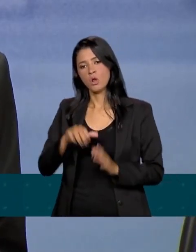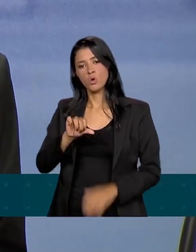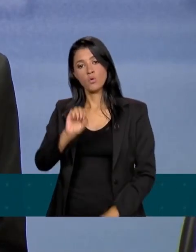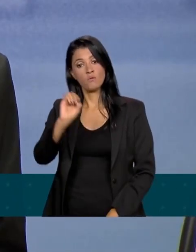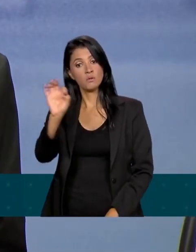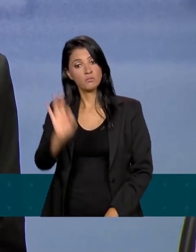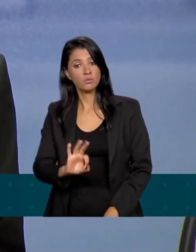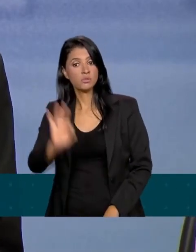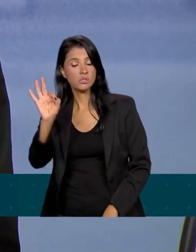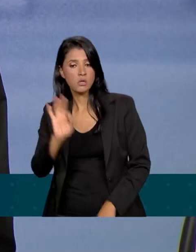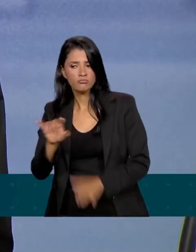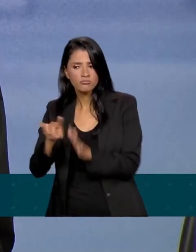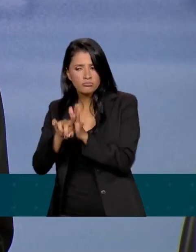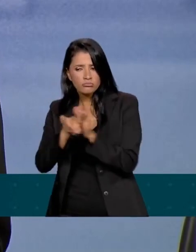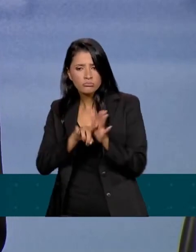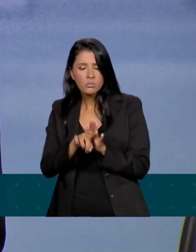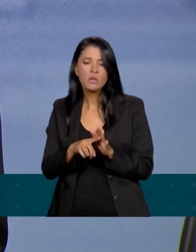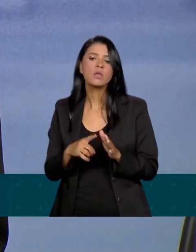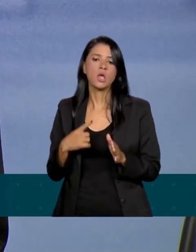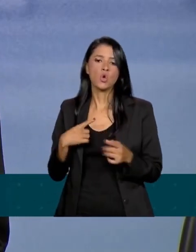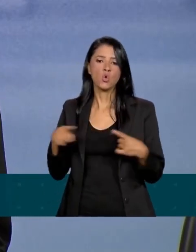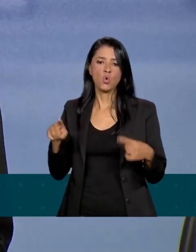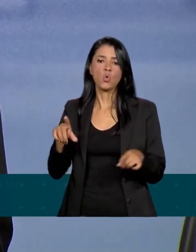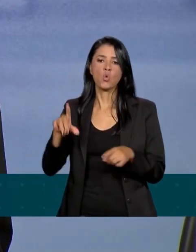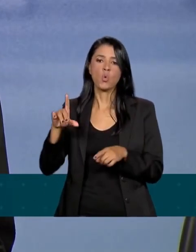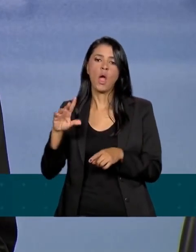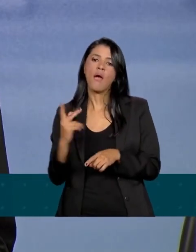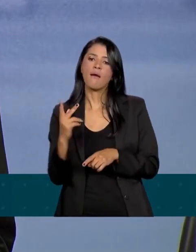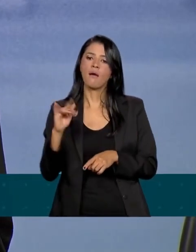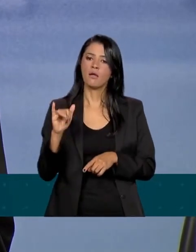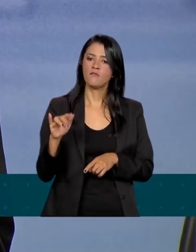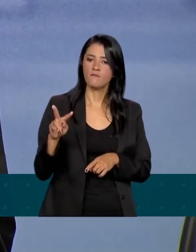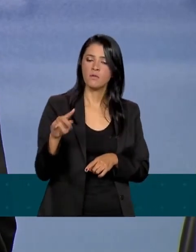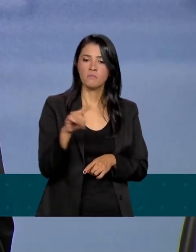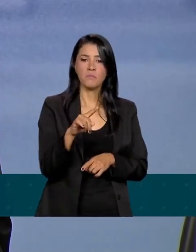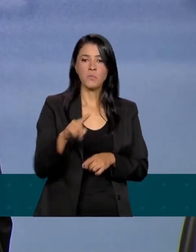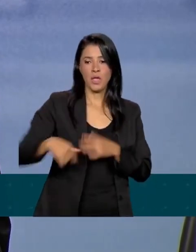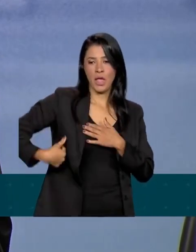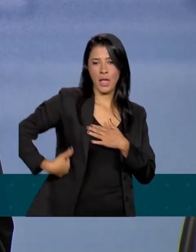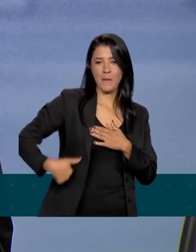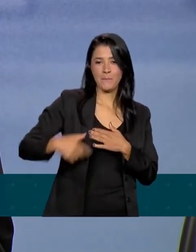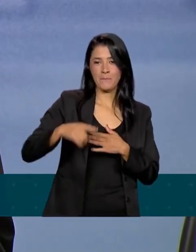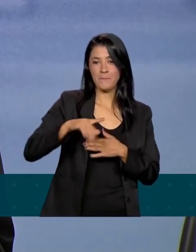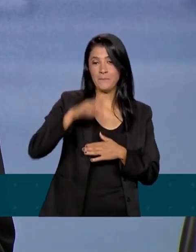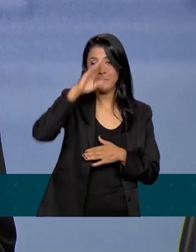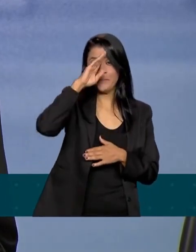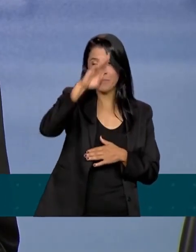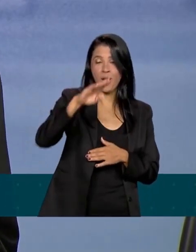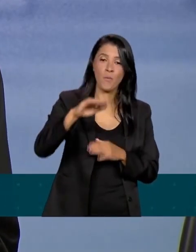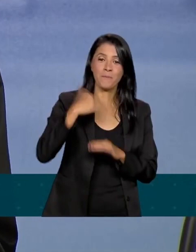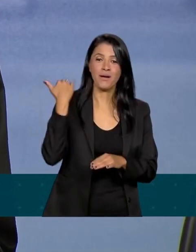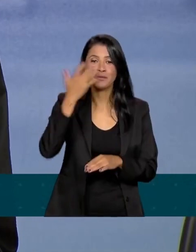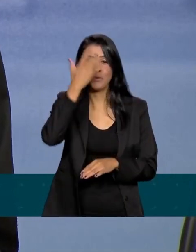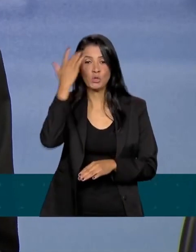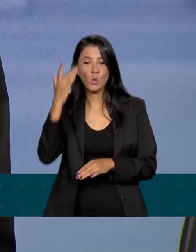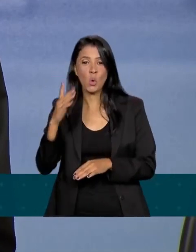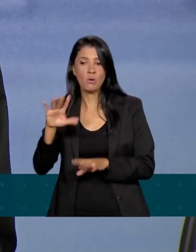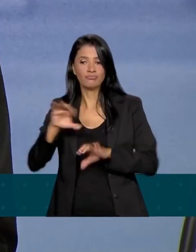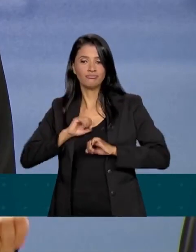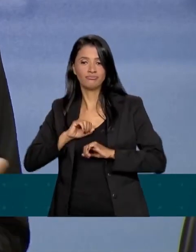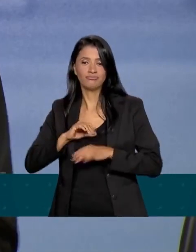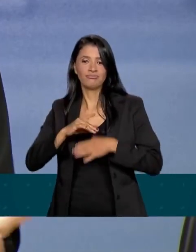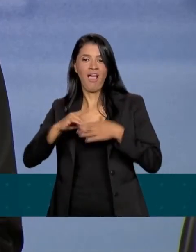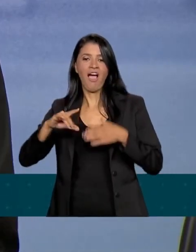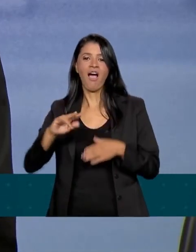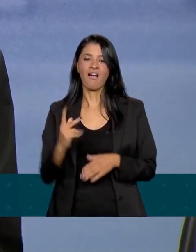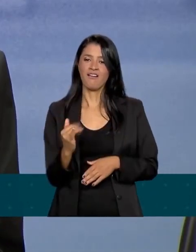com cobertura de testagem anti-HIV, que a tuberculose é a principal doença que mata as pessoas vivendo com HIV, e todas as pessoas com